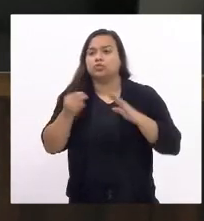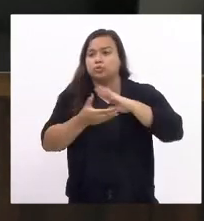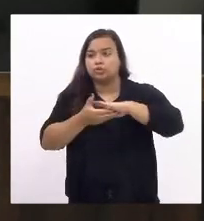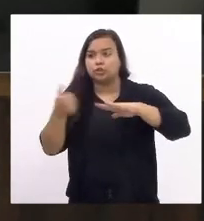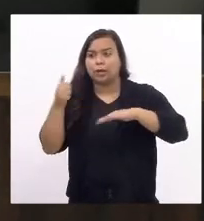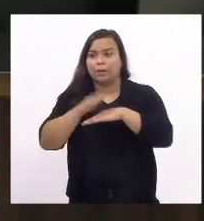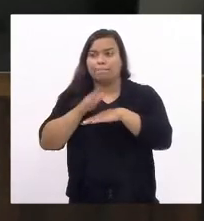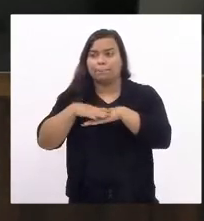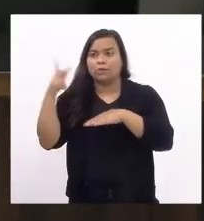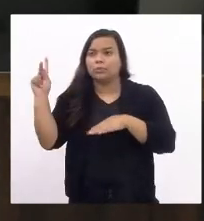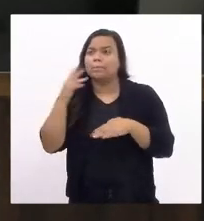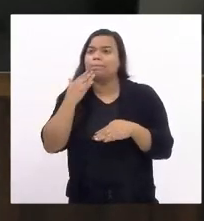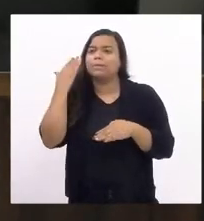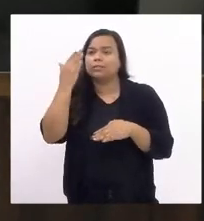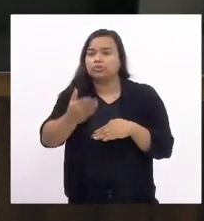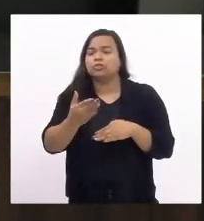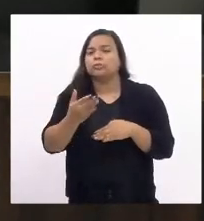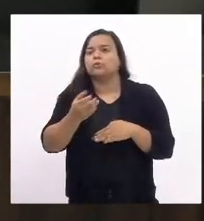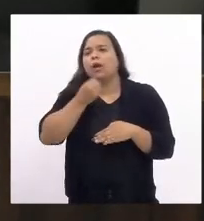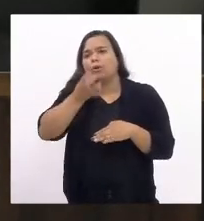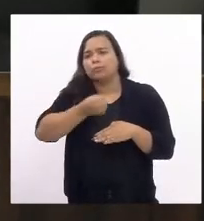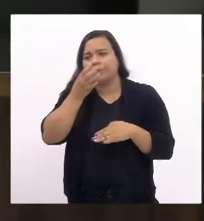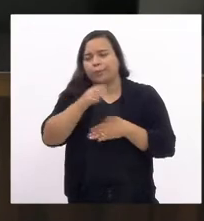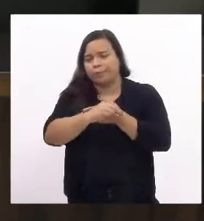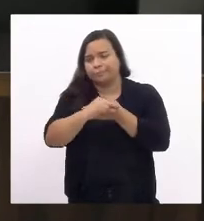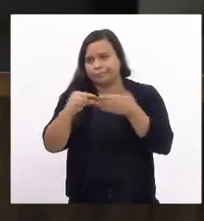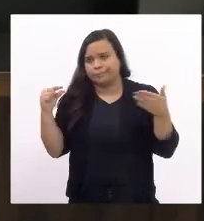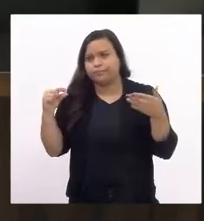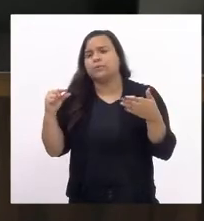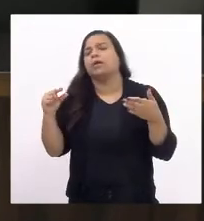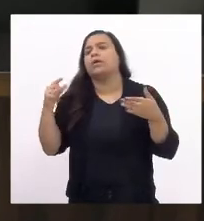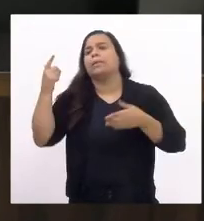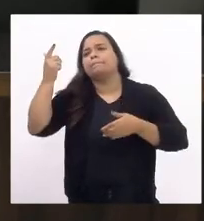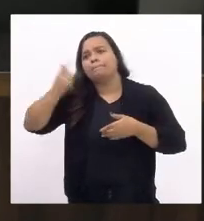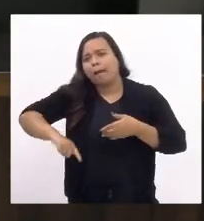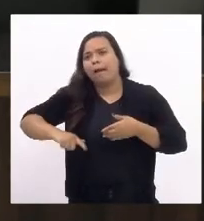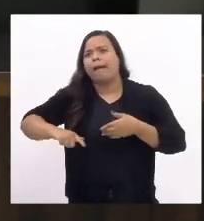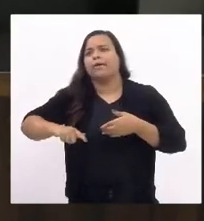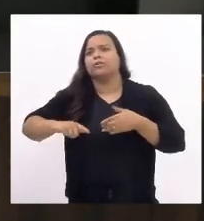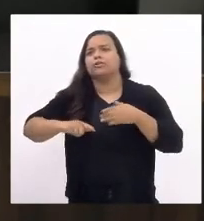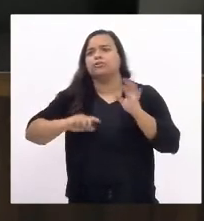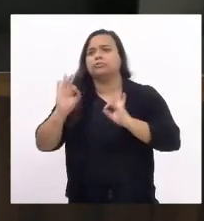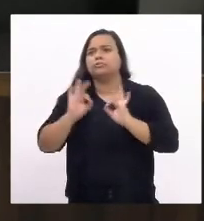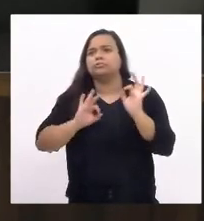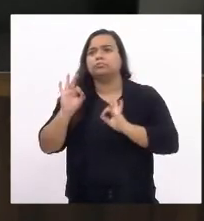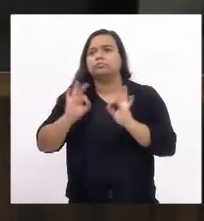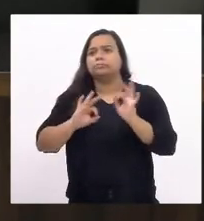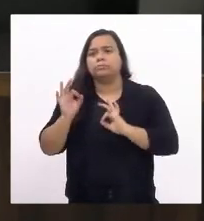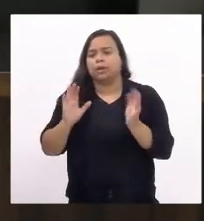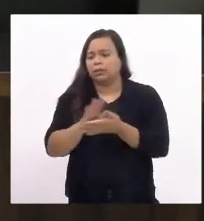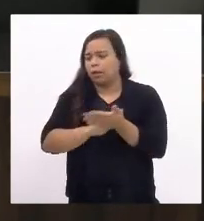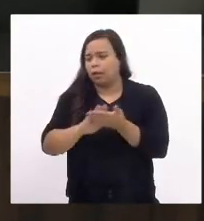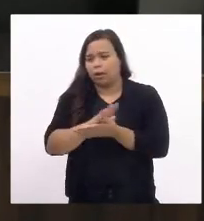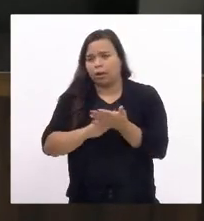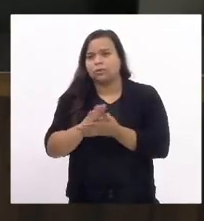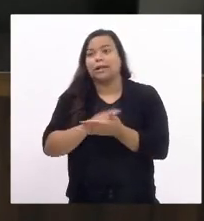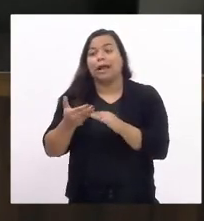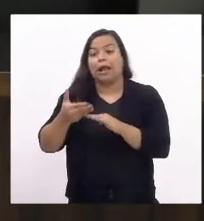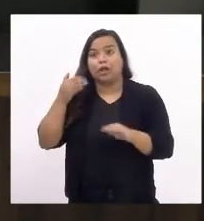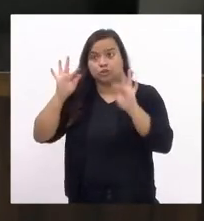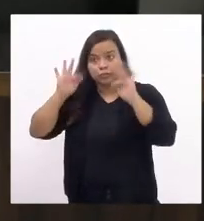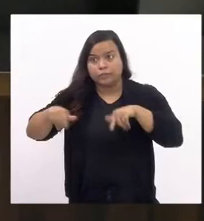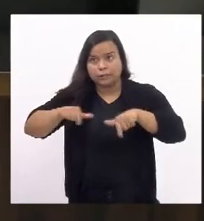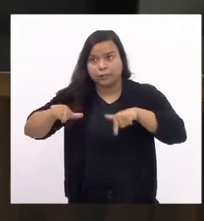autor. Nada mais a tratar na primeira sessão extraordinária do dia. A presidência, antes de encerrar os trabalhos, deputada